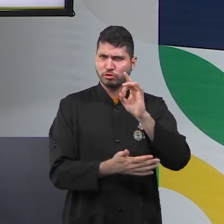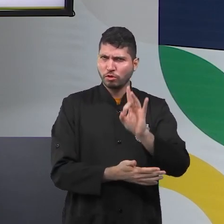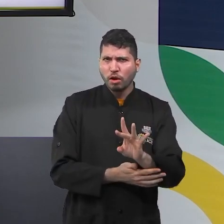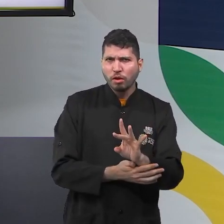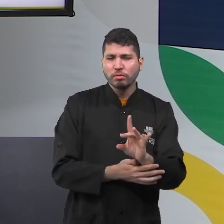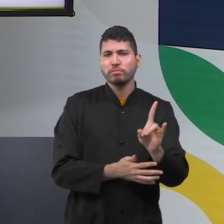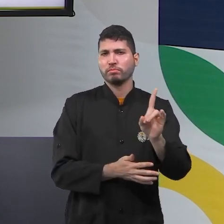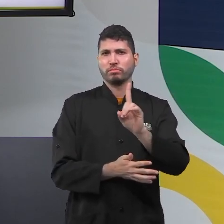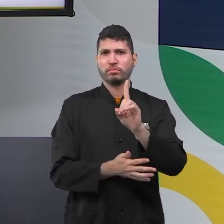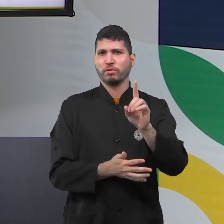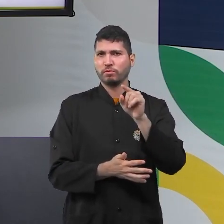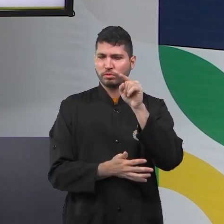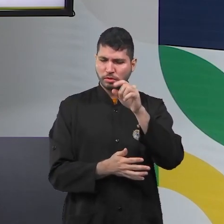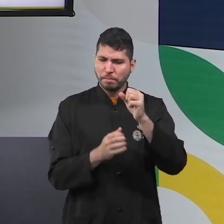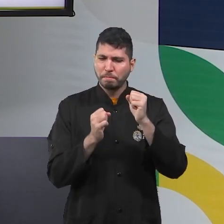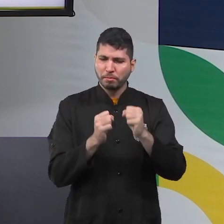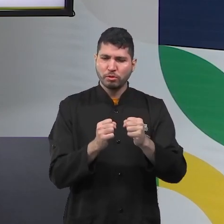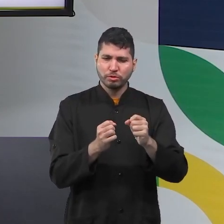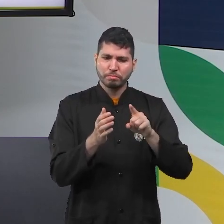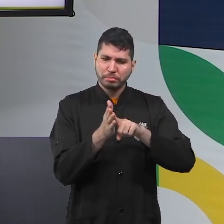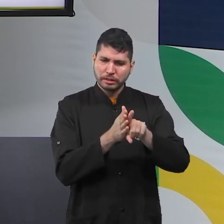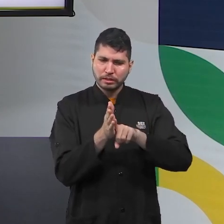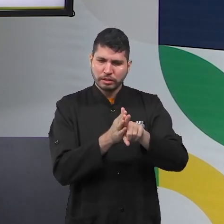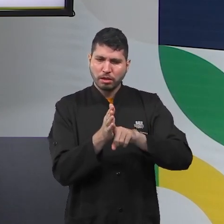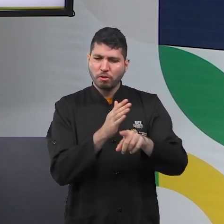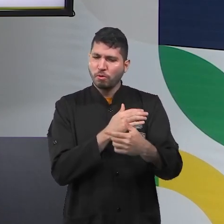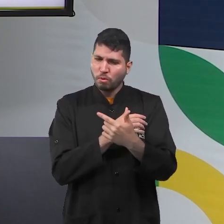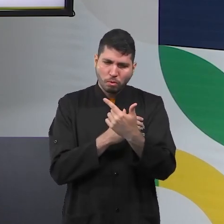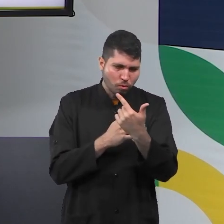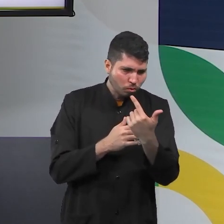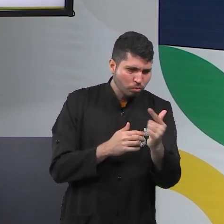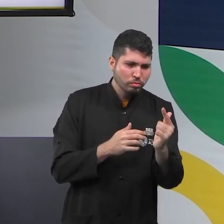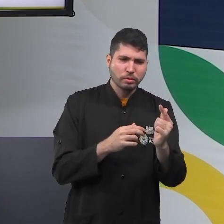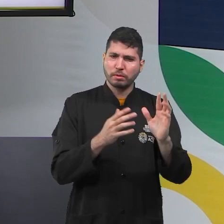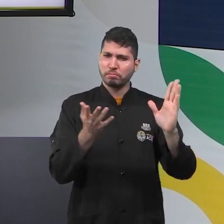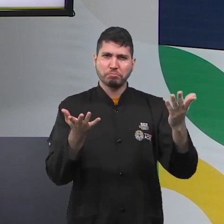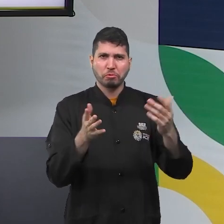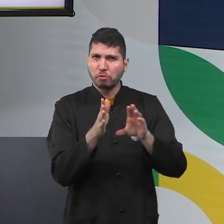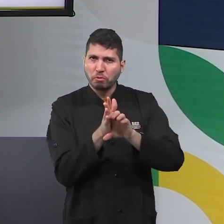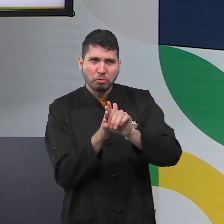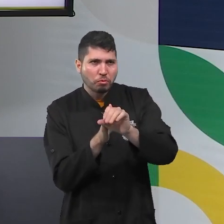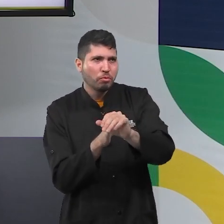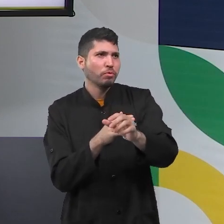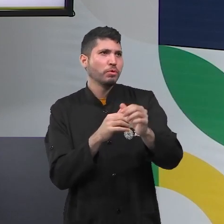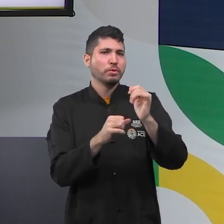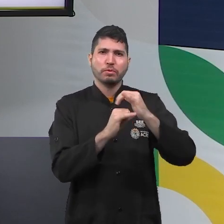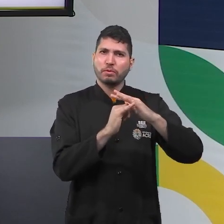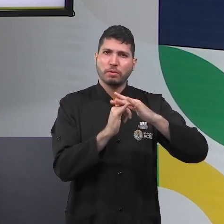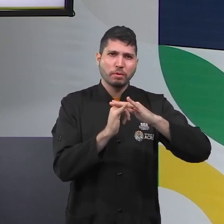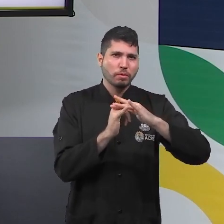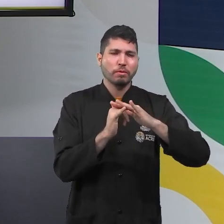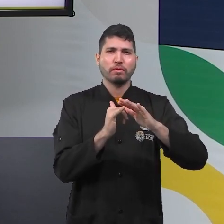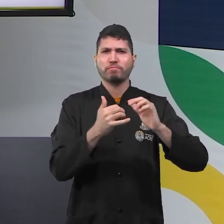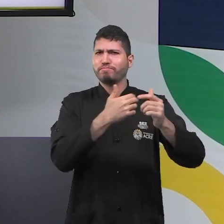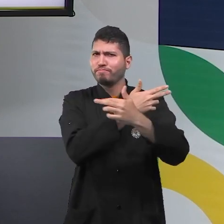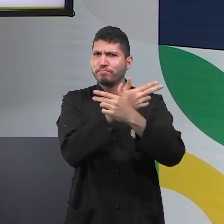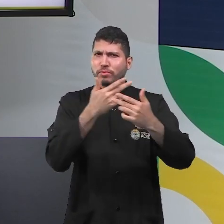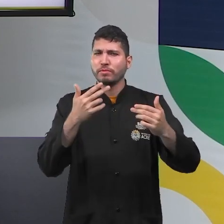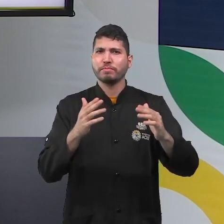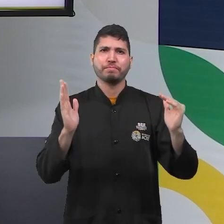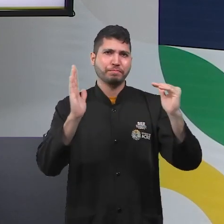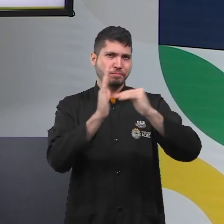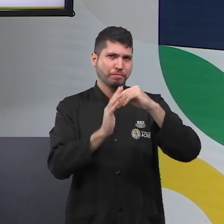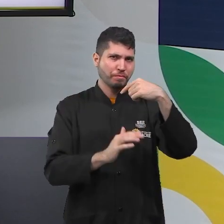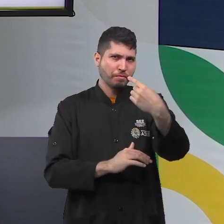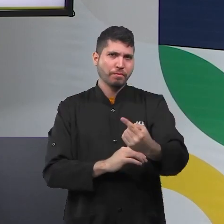campo de pesquisa ou o campo da construção do conhecimento de vocês. Continuem estudando. Hasta la próxima.